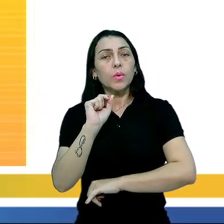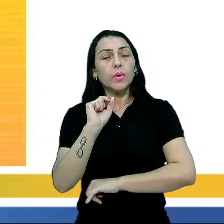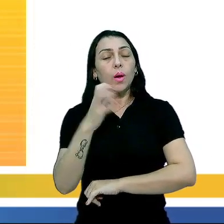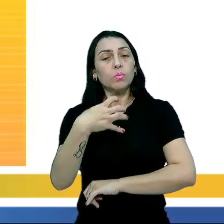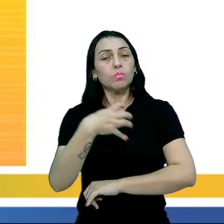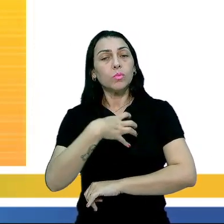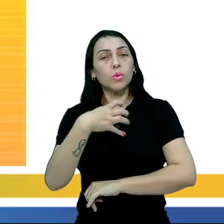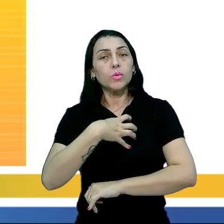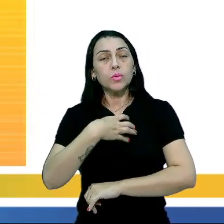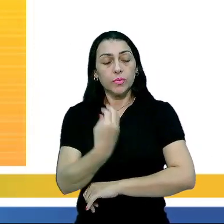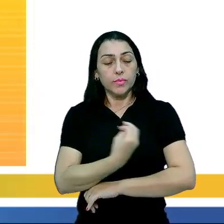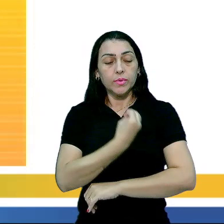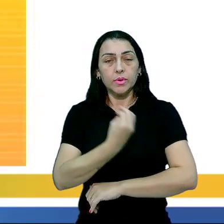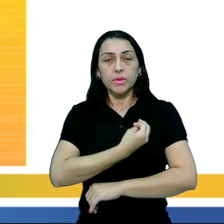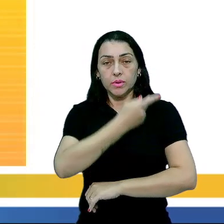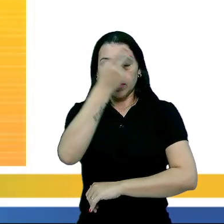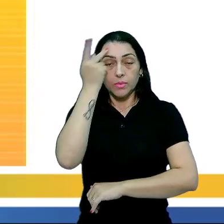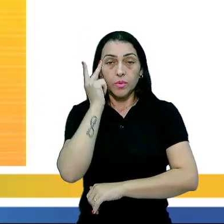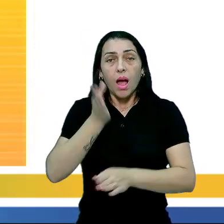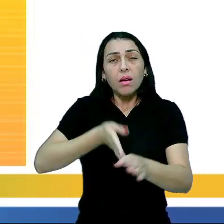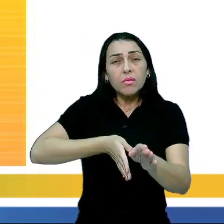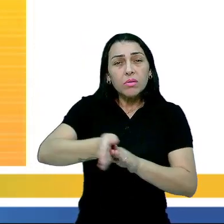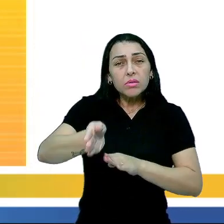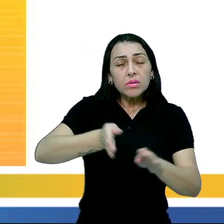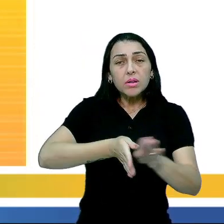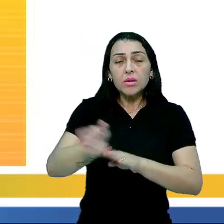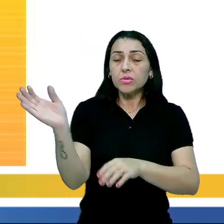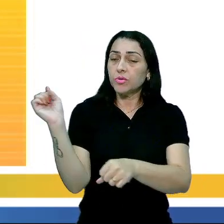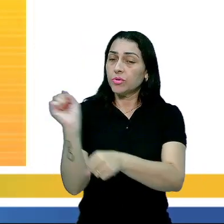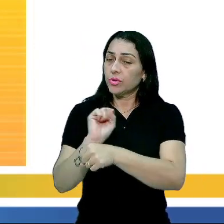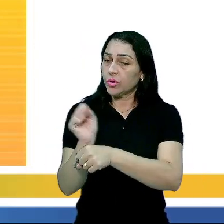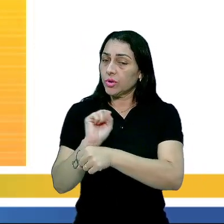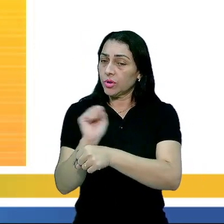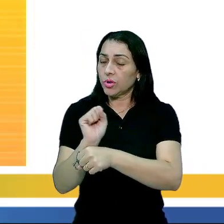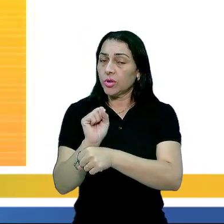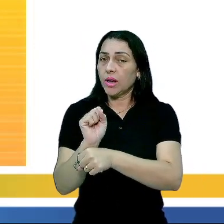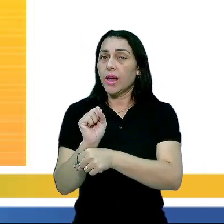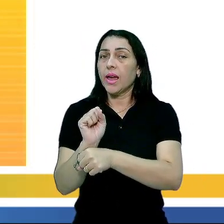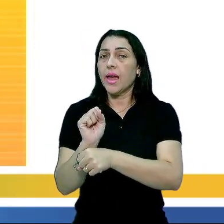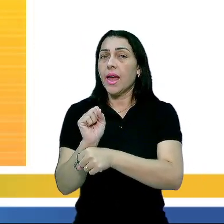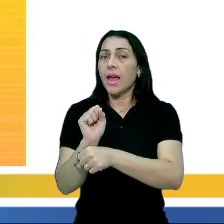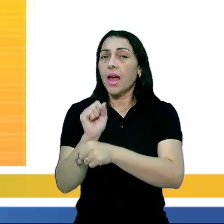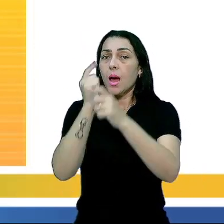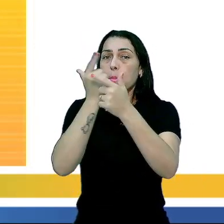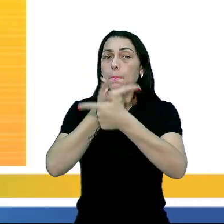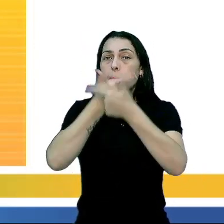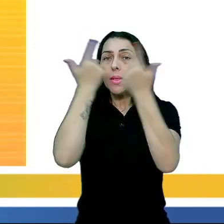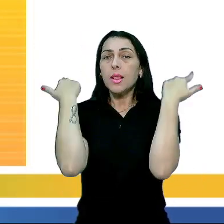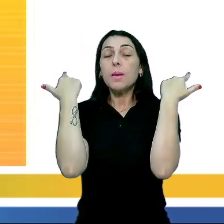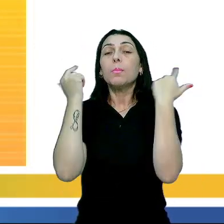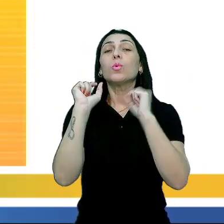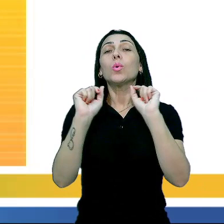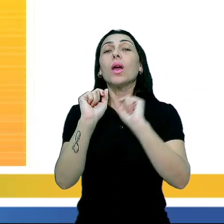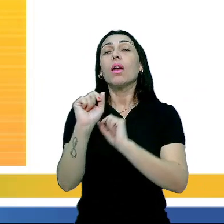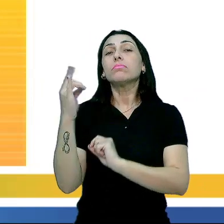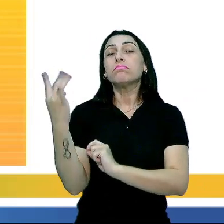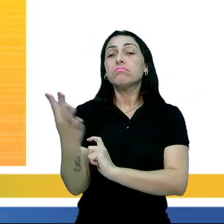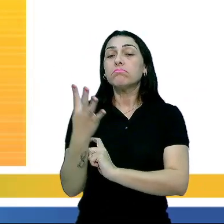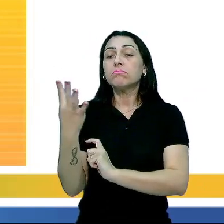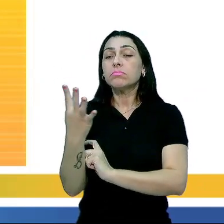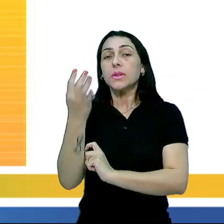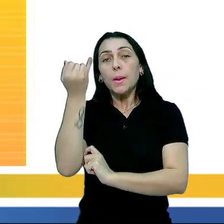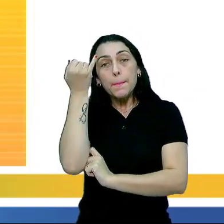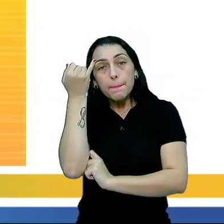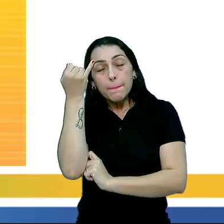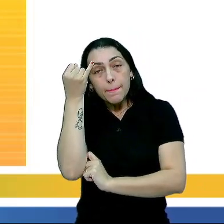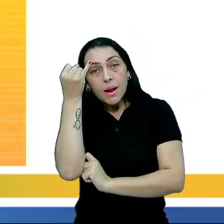de vida das pessoas. Quer dizer, dirigir sem estar alcoolizada. Para quê? Para evitar mortes,